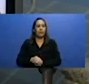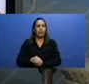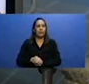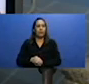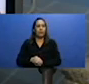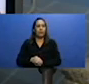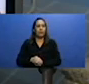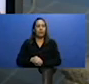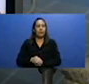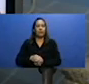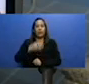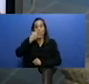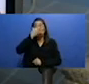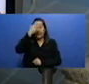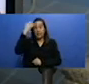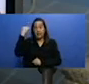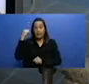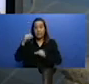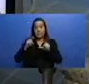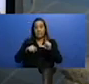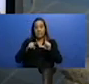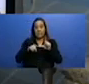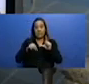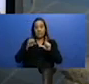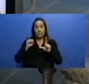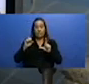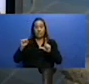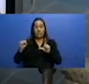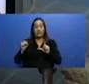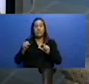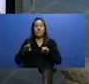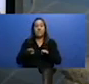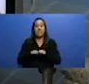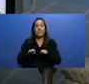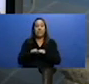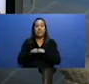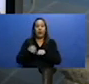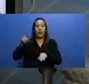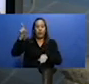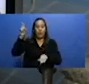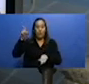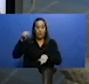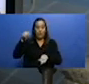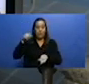Impossi, com dois S's, olha o I com acento agudo,